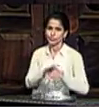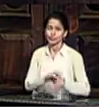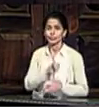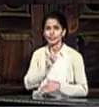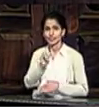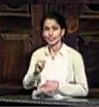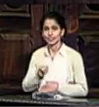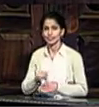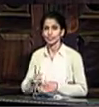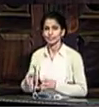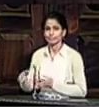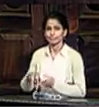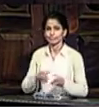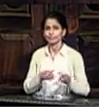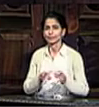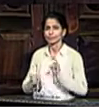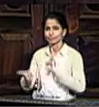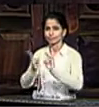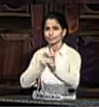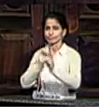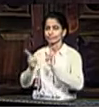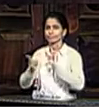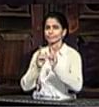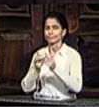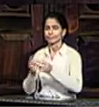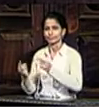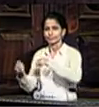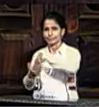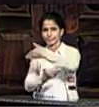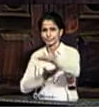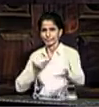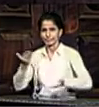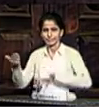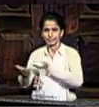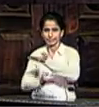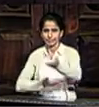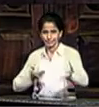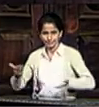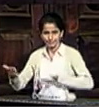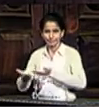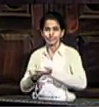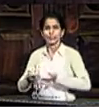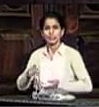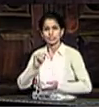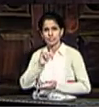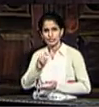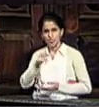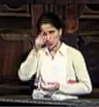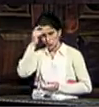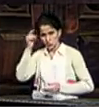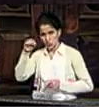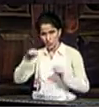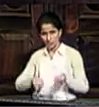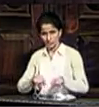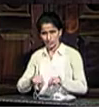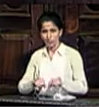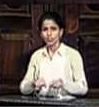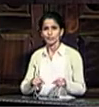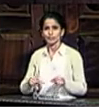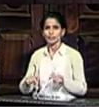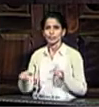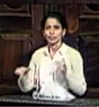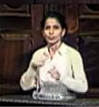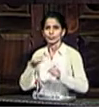essa travessia for de mão dupla. Se de um lado as pessoas que estiverem aqui exercendo o